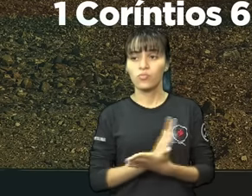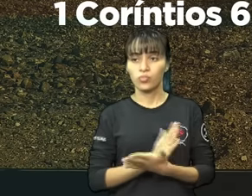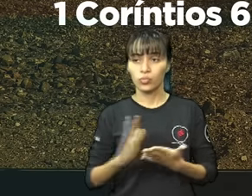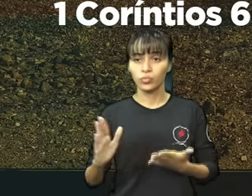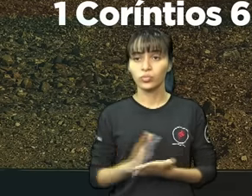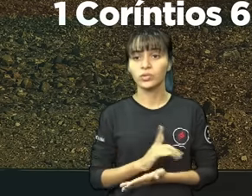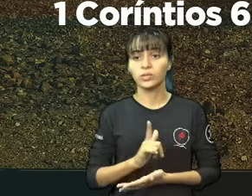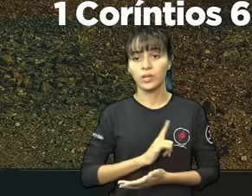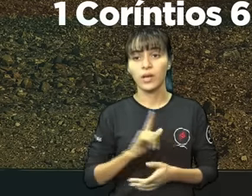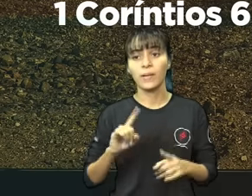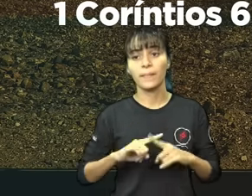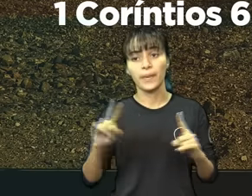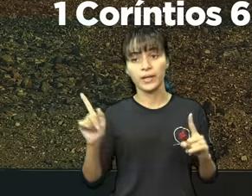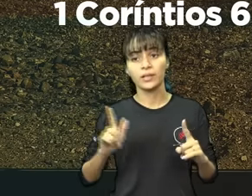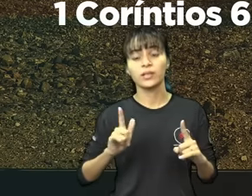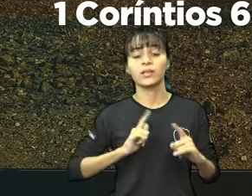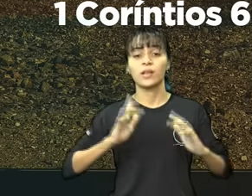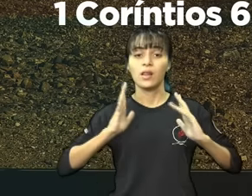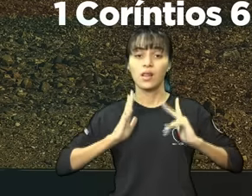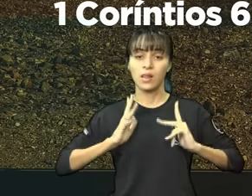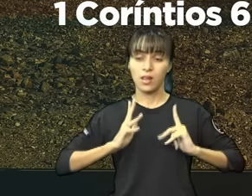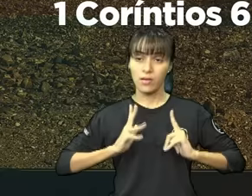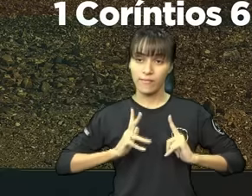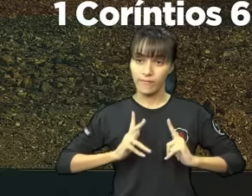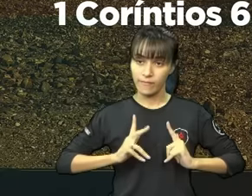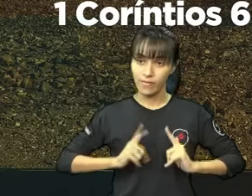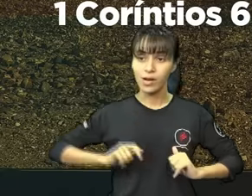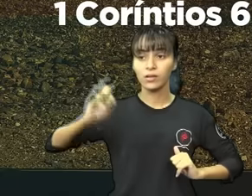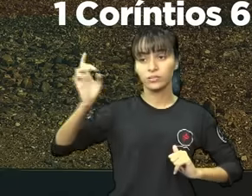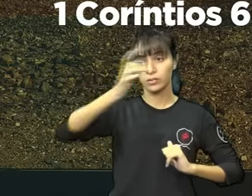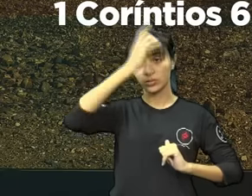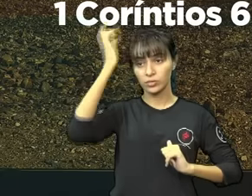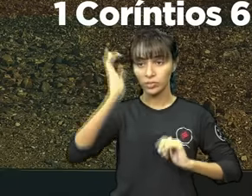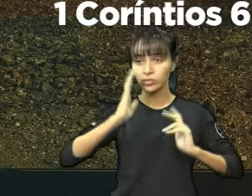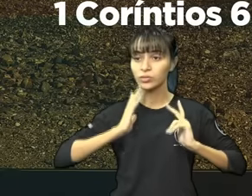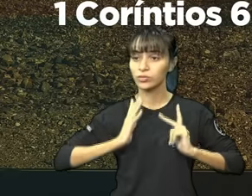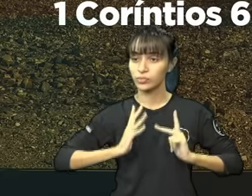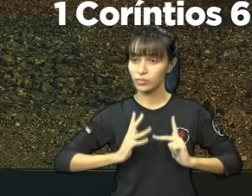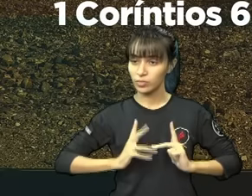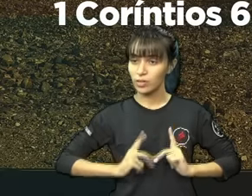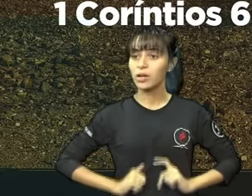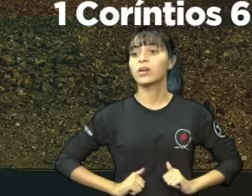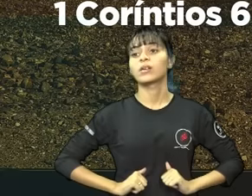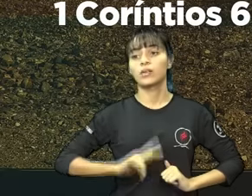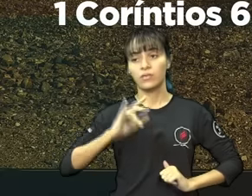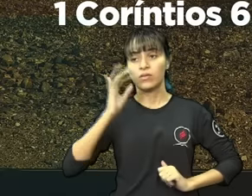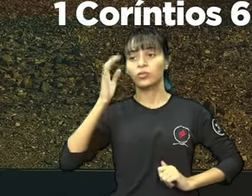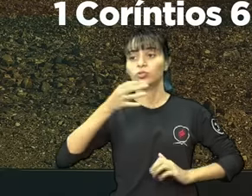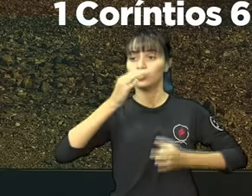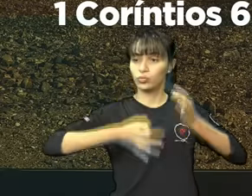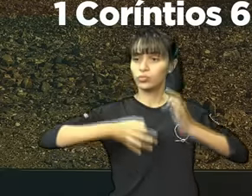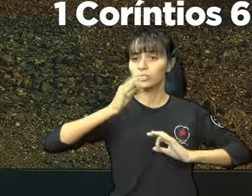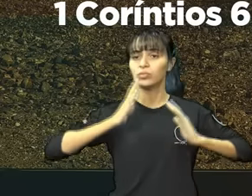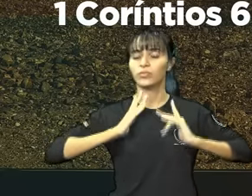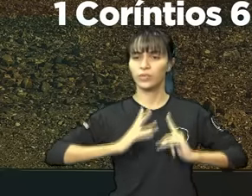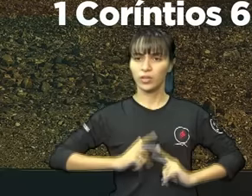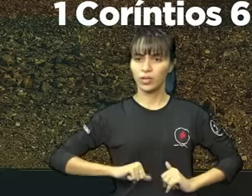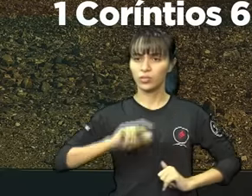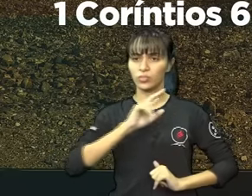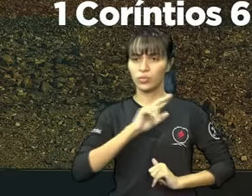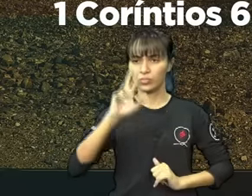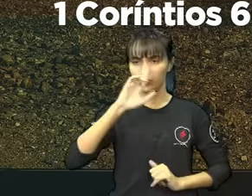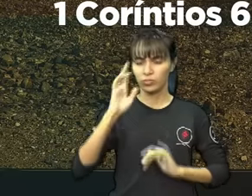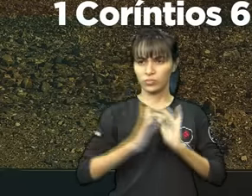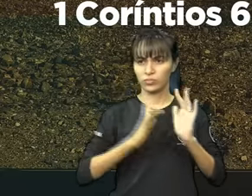mas haveis sido lavados mas haveis sido santificados mas haveis sido justificados em nome